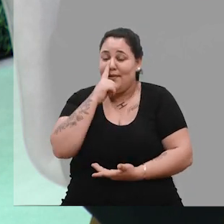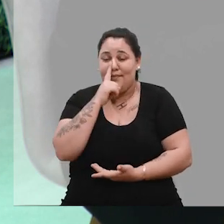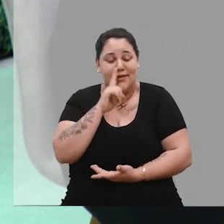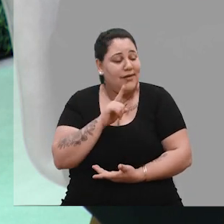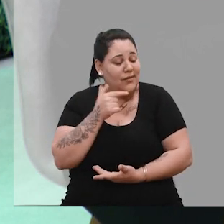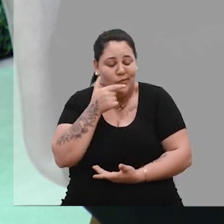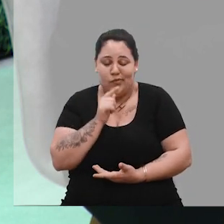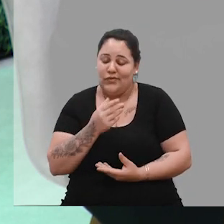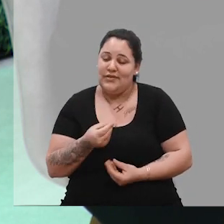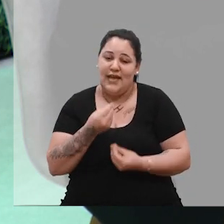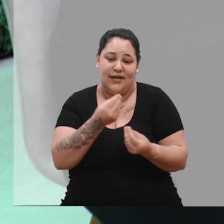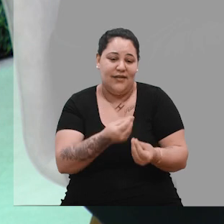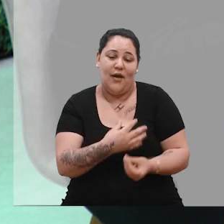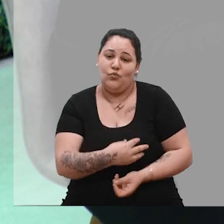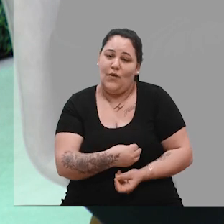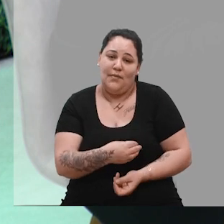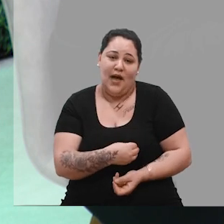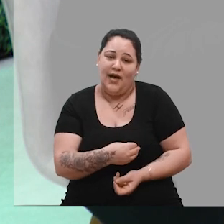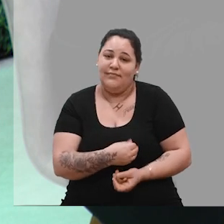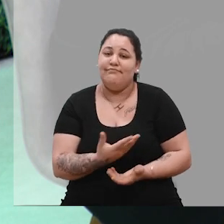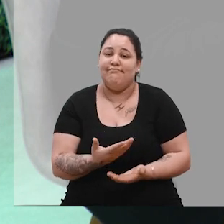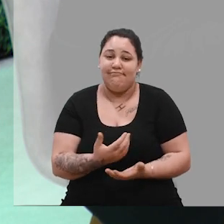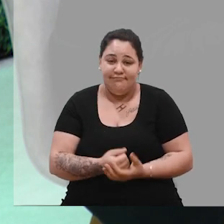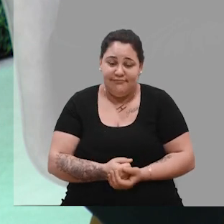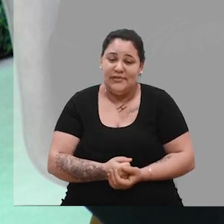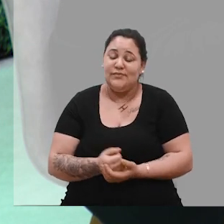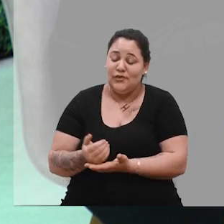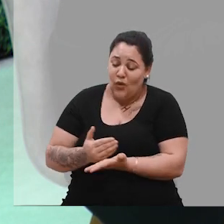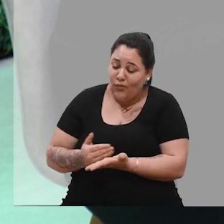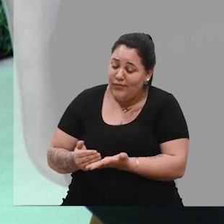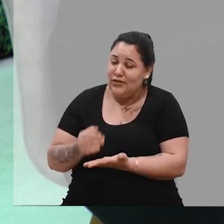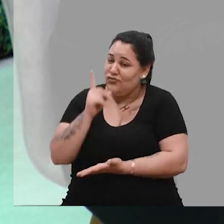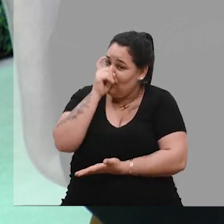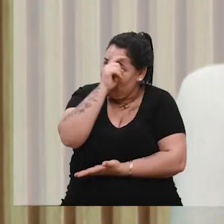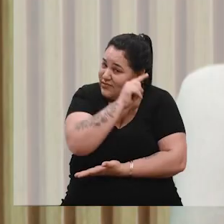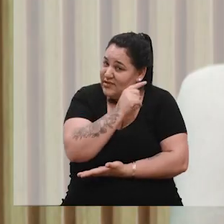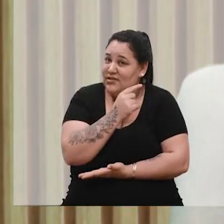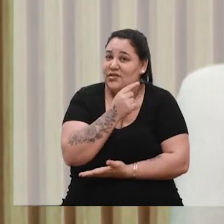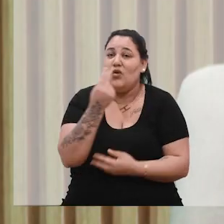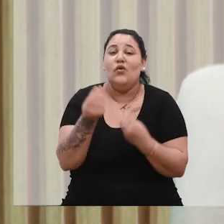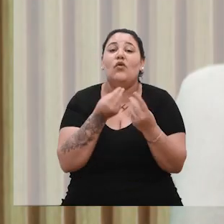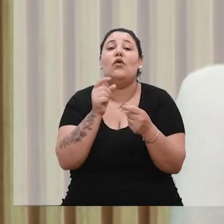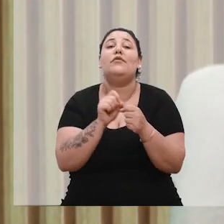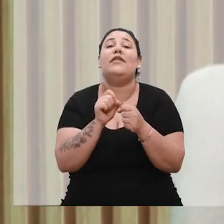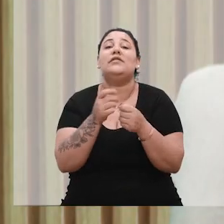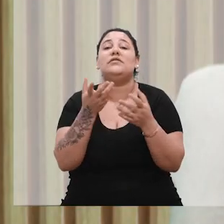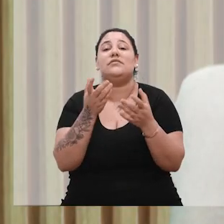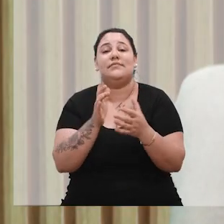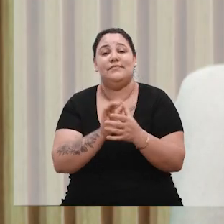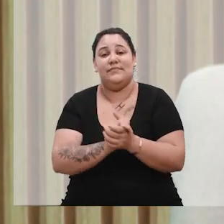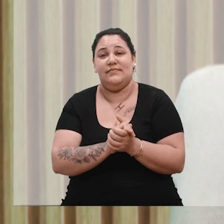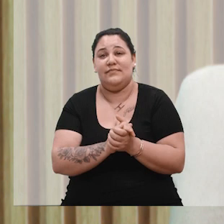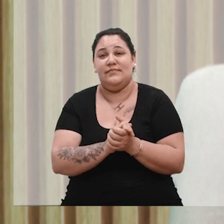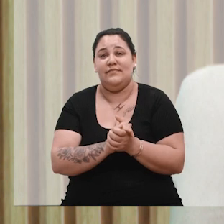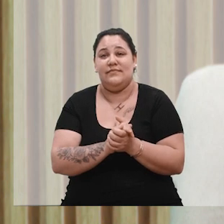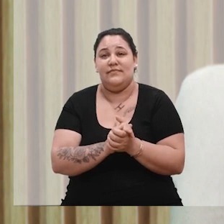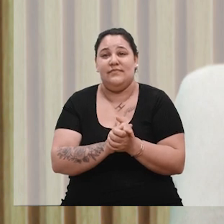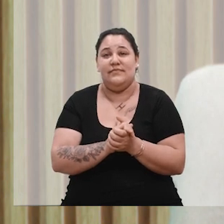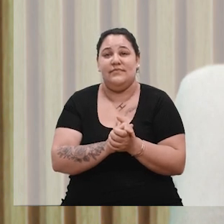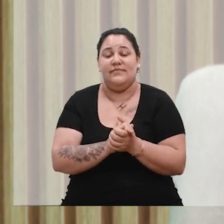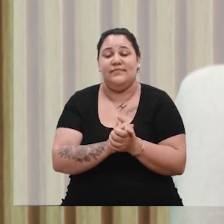menor possibilidade de amamentar por alguma outra situação daquele início, né, da dificuldade. Como faz? Ela não tem,